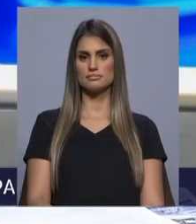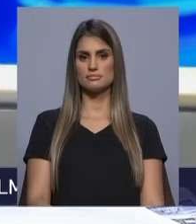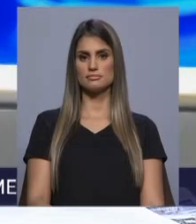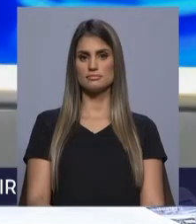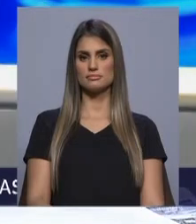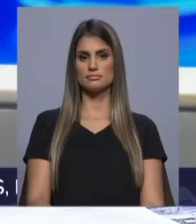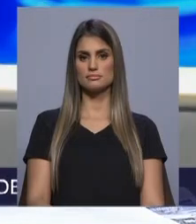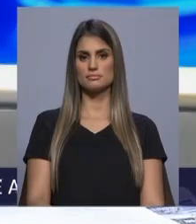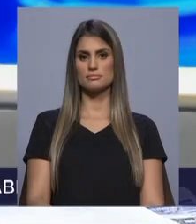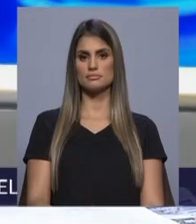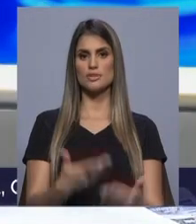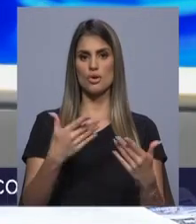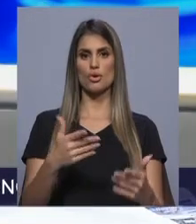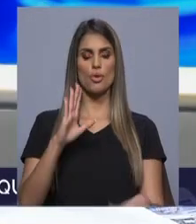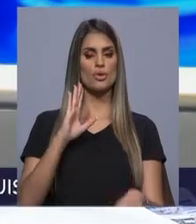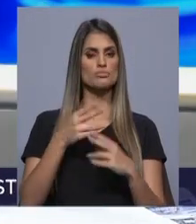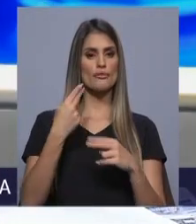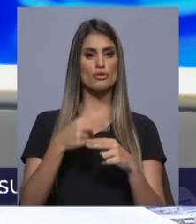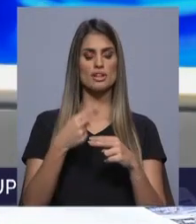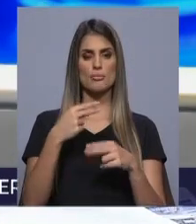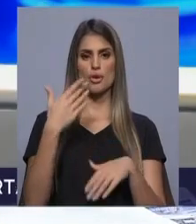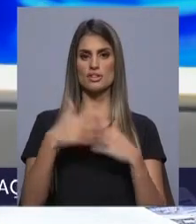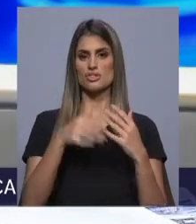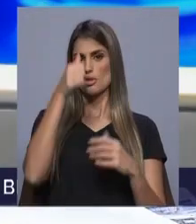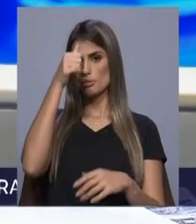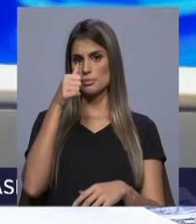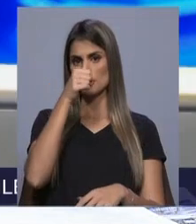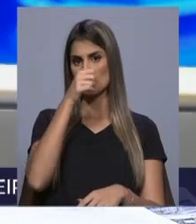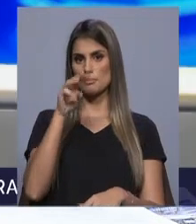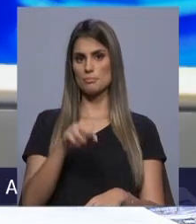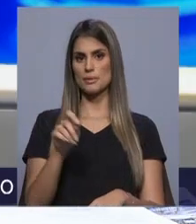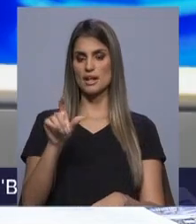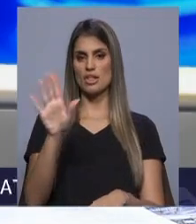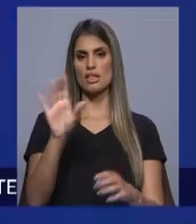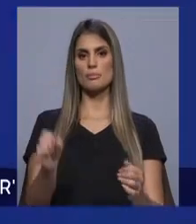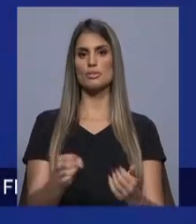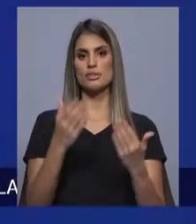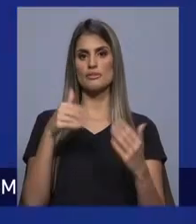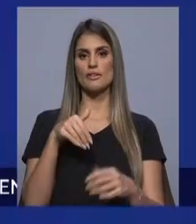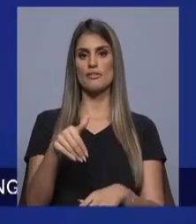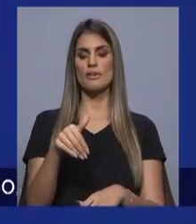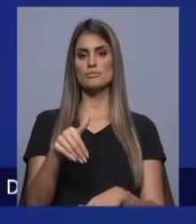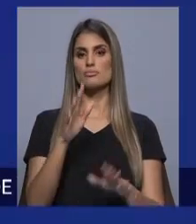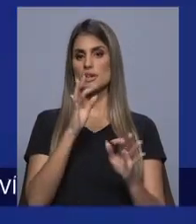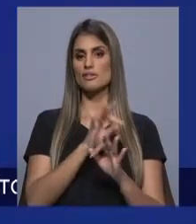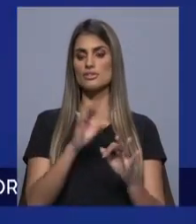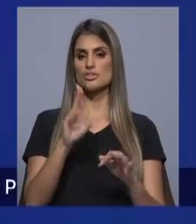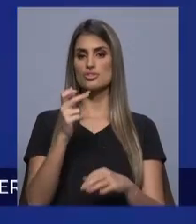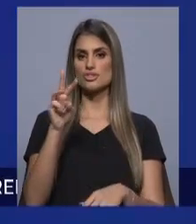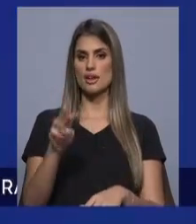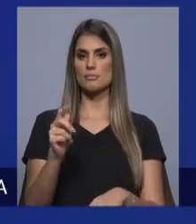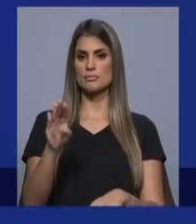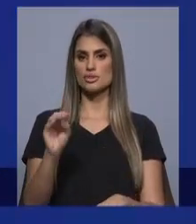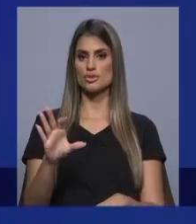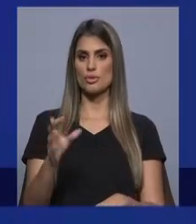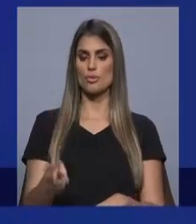E agora vamos para a última fronteira, como acontece ao domingo. Miguel Gonçalves, bom dia. Vamos lá. Daniel. As maravilhas de James Webb, já estávamos a prever